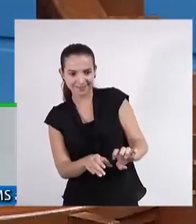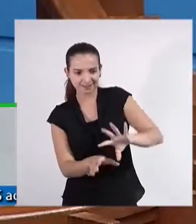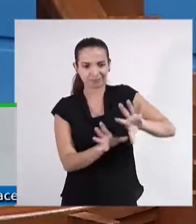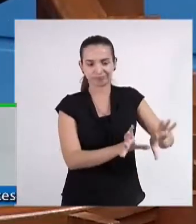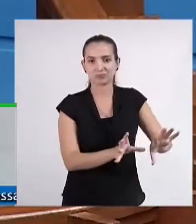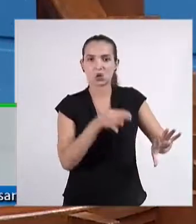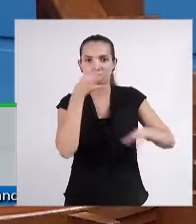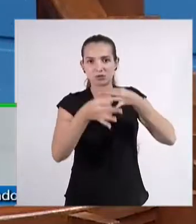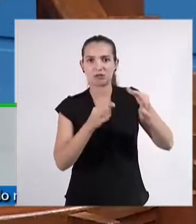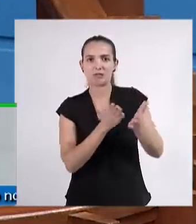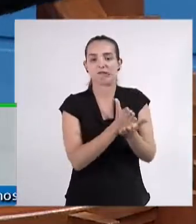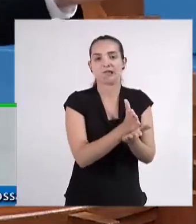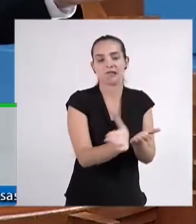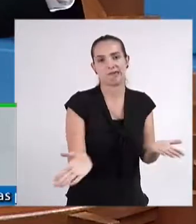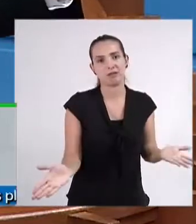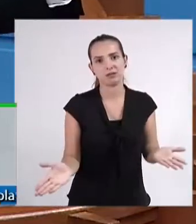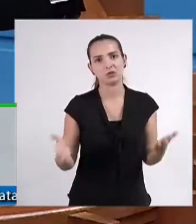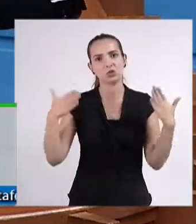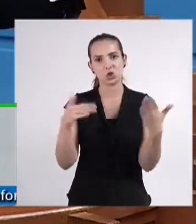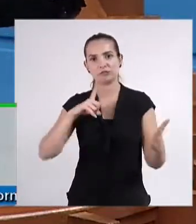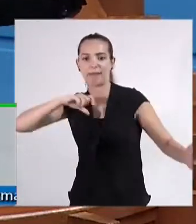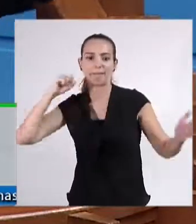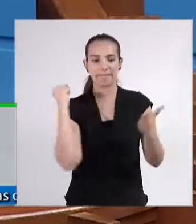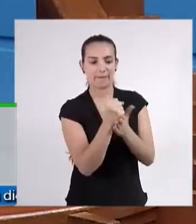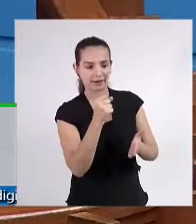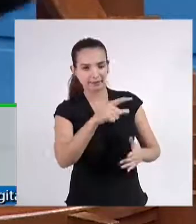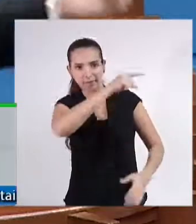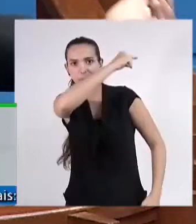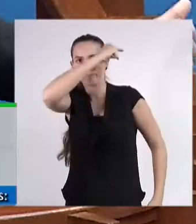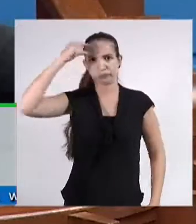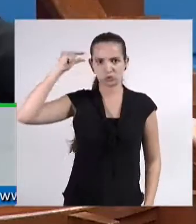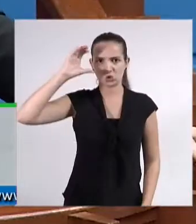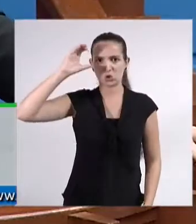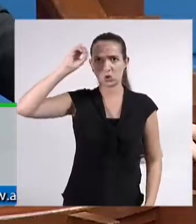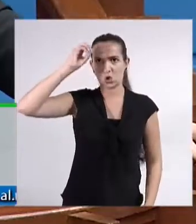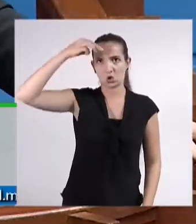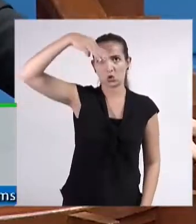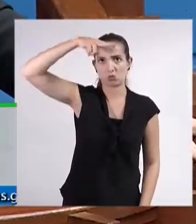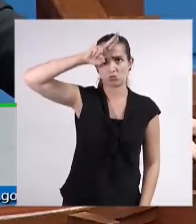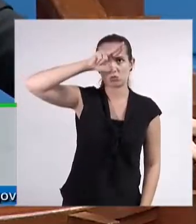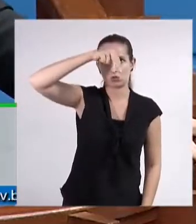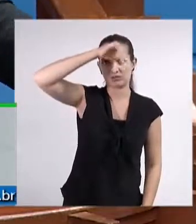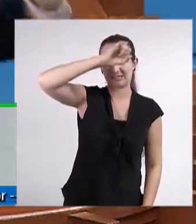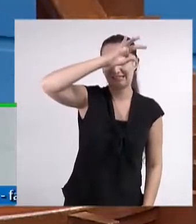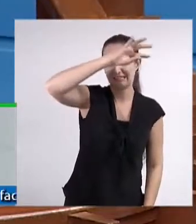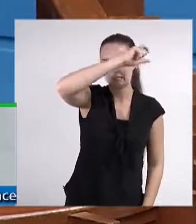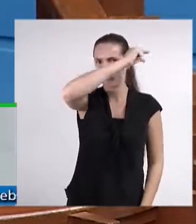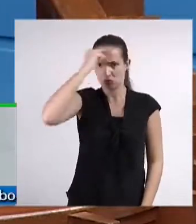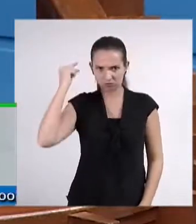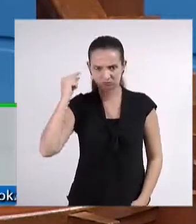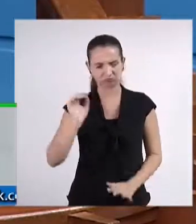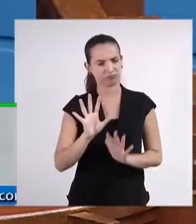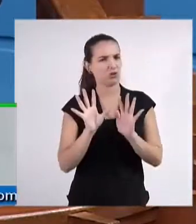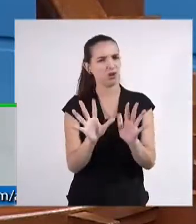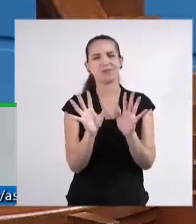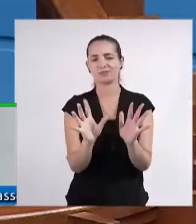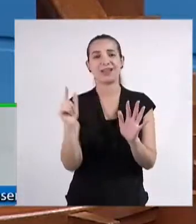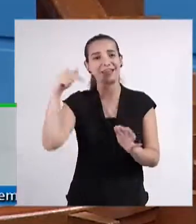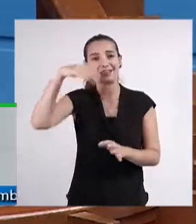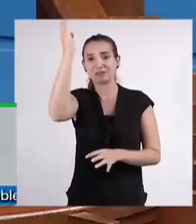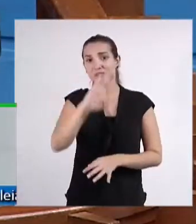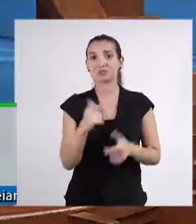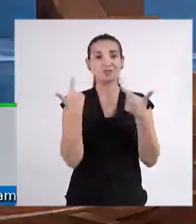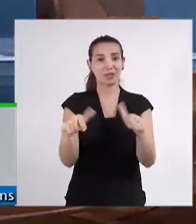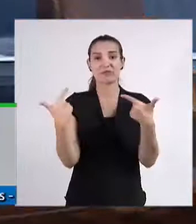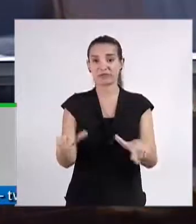estão recebendo o carimbo de comunista. Aonde que tem comunista no Brasil? Me falem, pelo amor